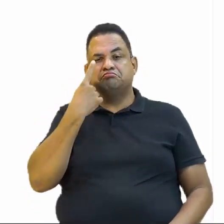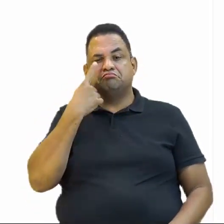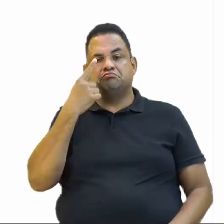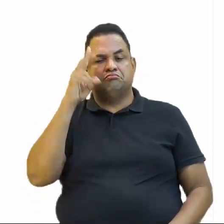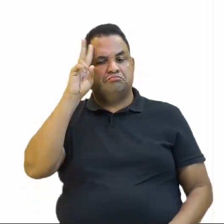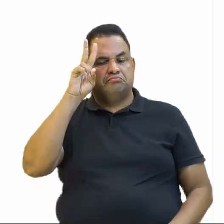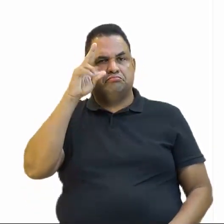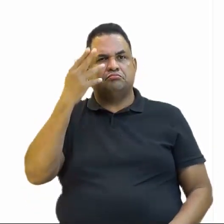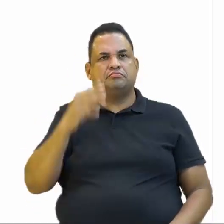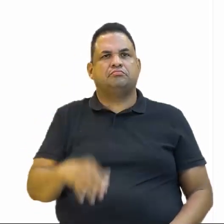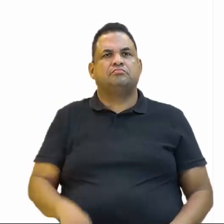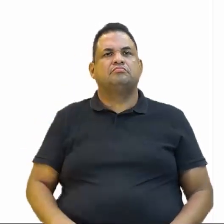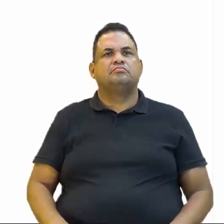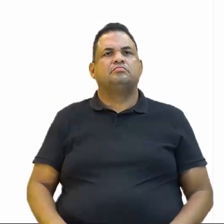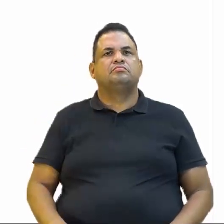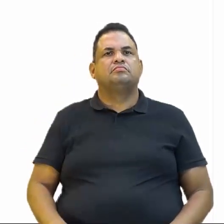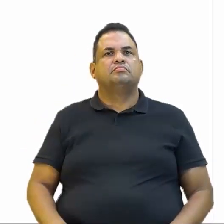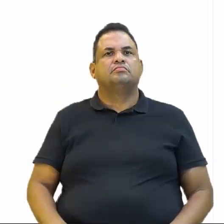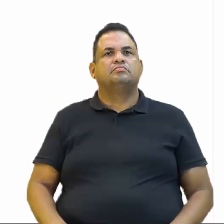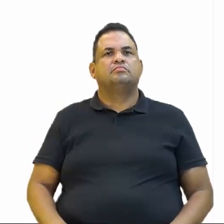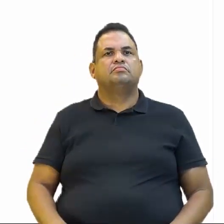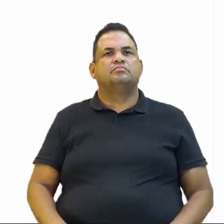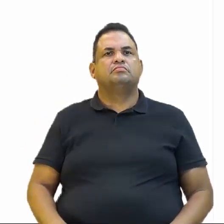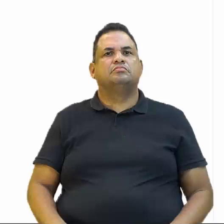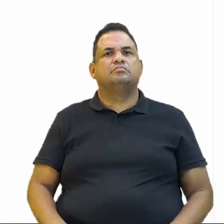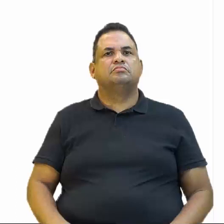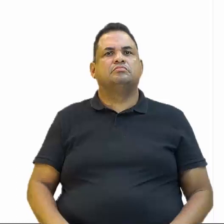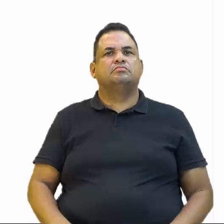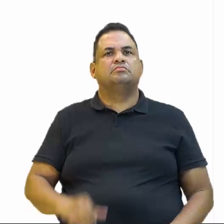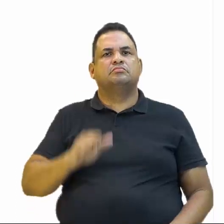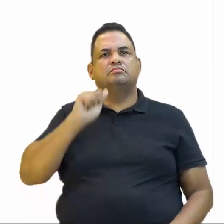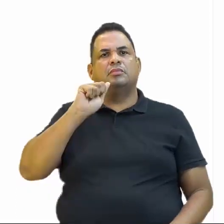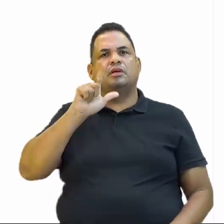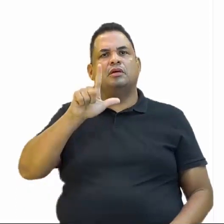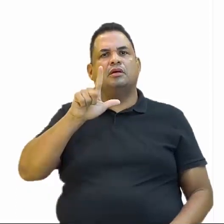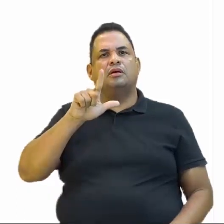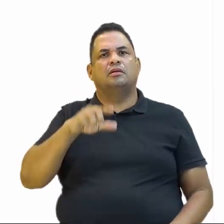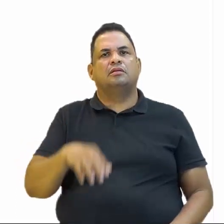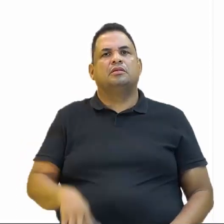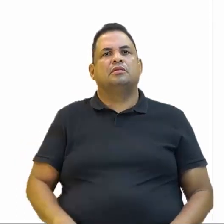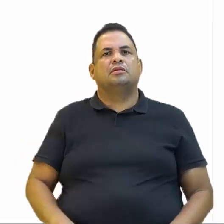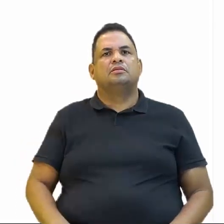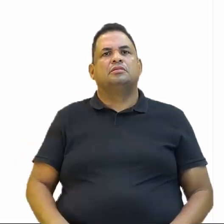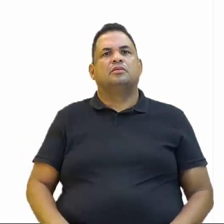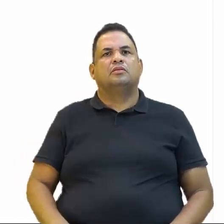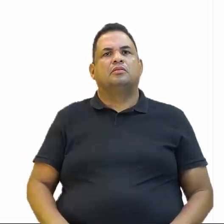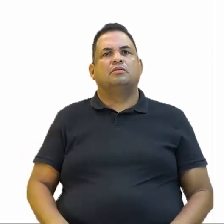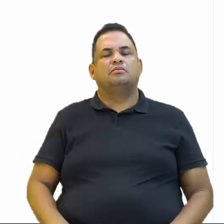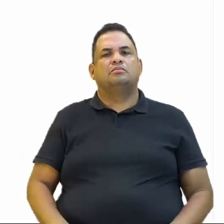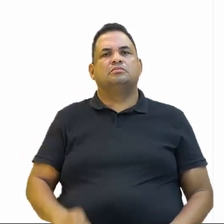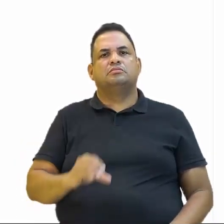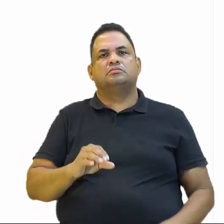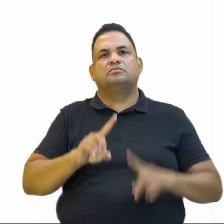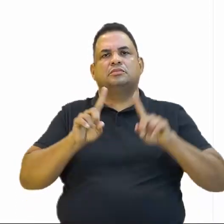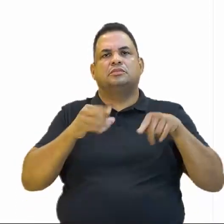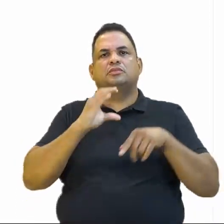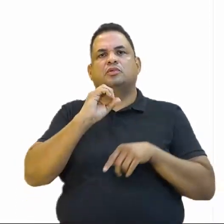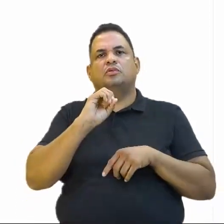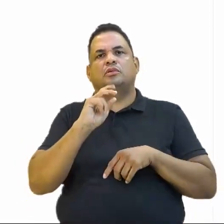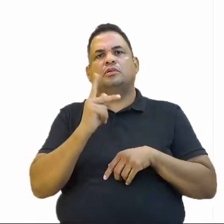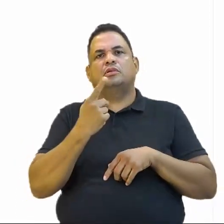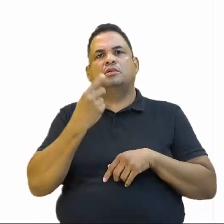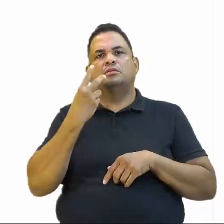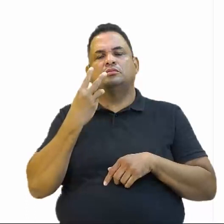exemplo, hidróxido de alumínio, Al, aí entre parênteses, a hidroxila, e aqui